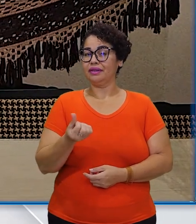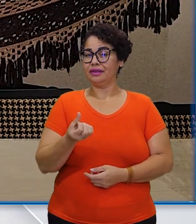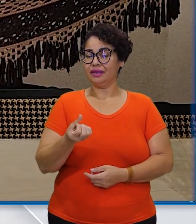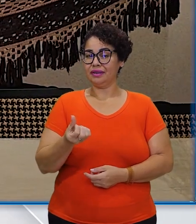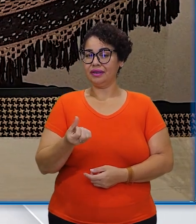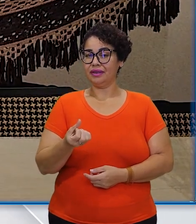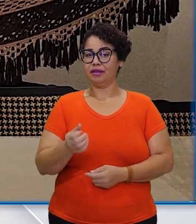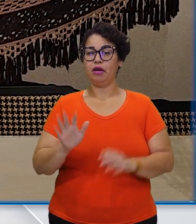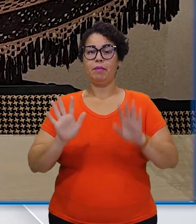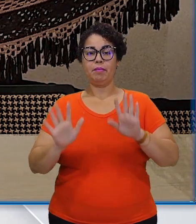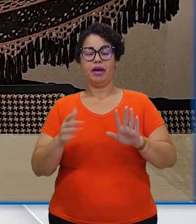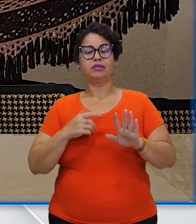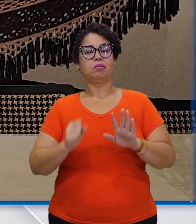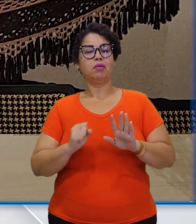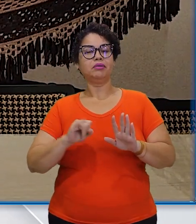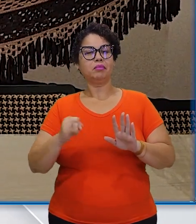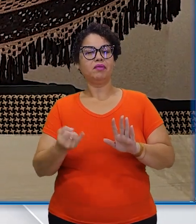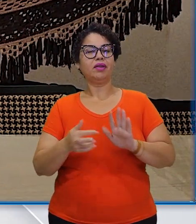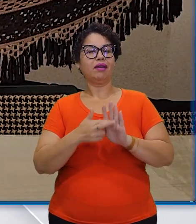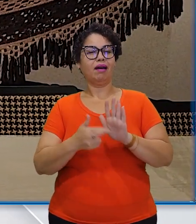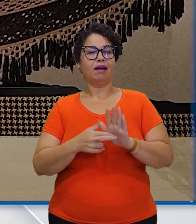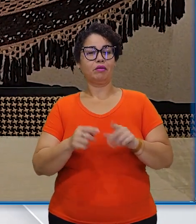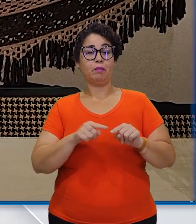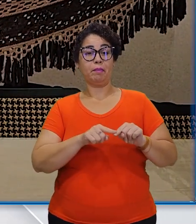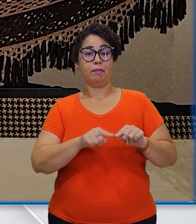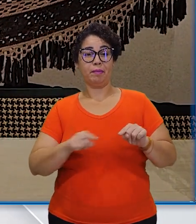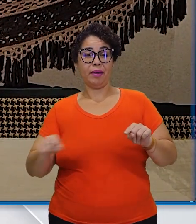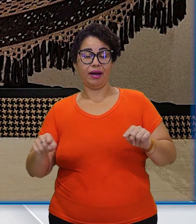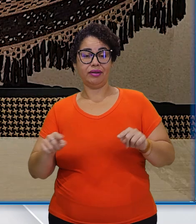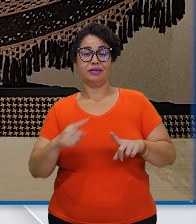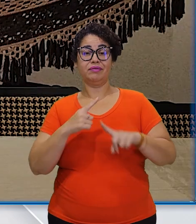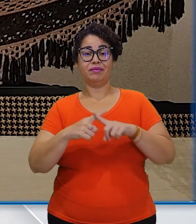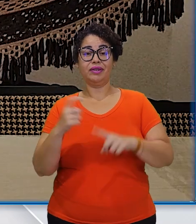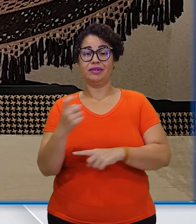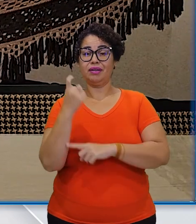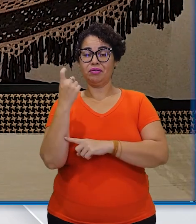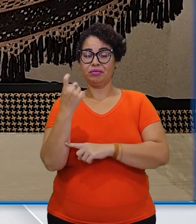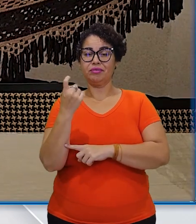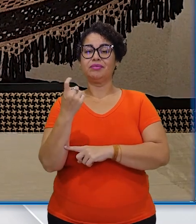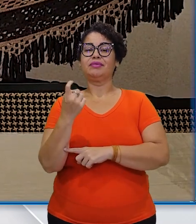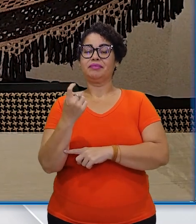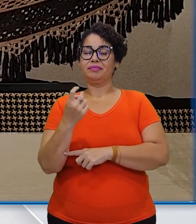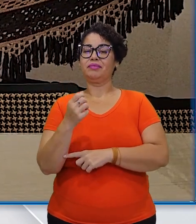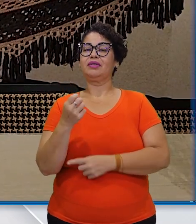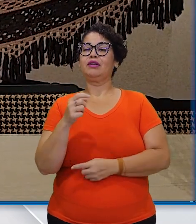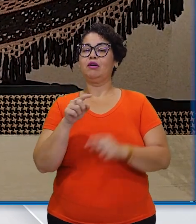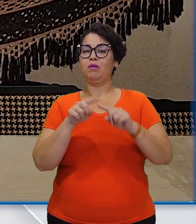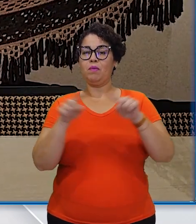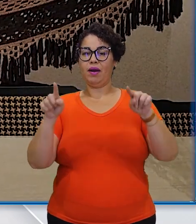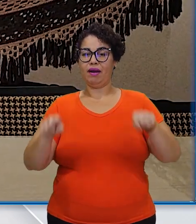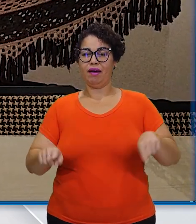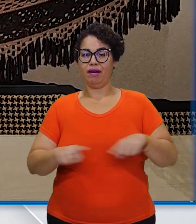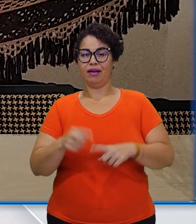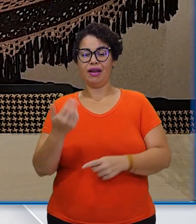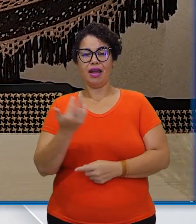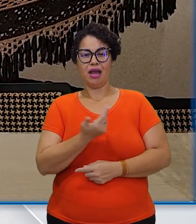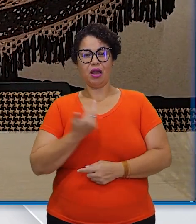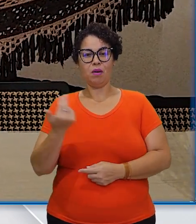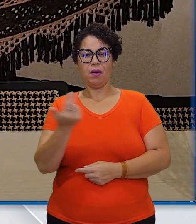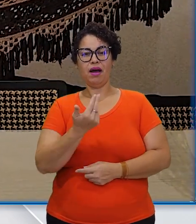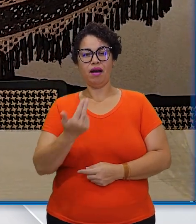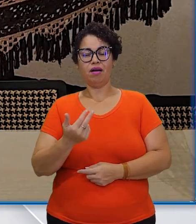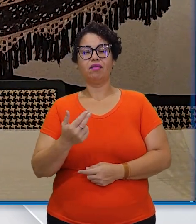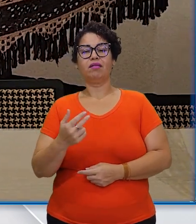16. Mas eu posso seguir a regra. Base vezes altura. No caso do quadrado, como os lados são iguais, a gente